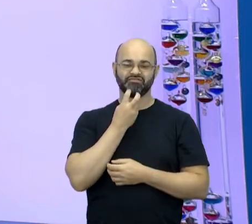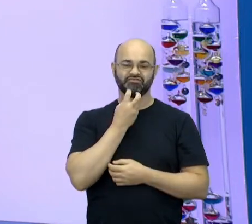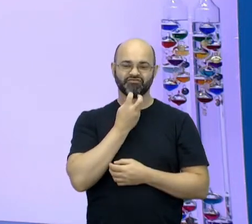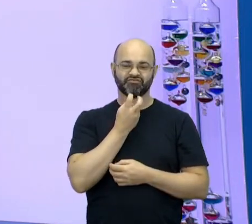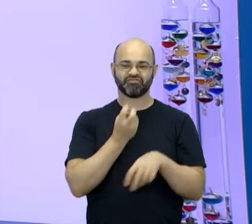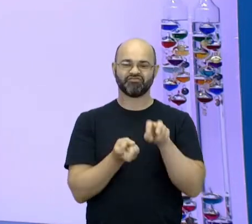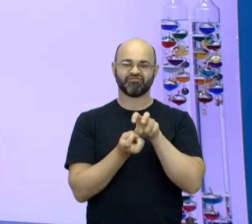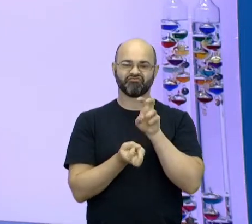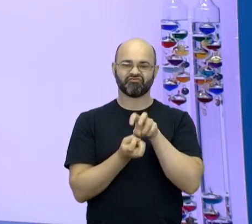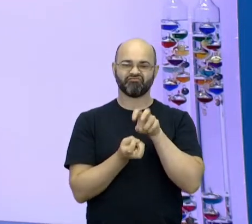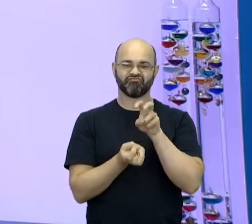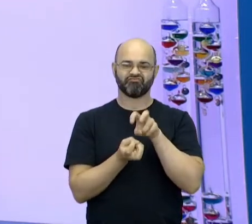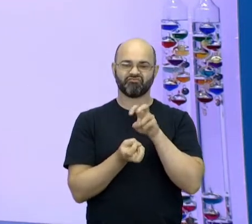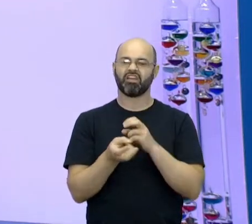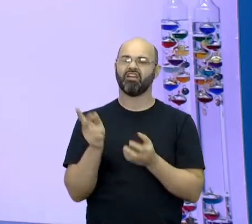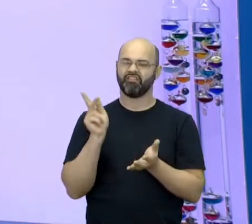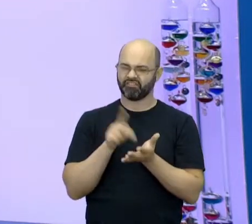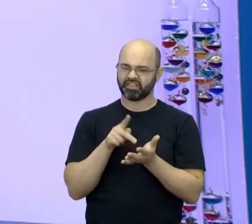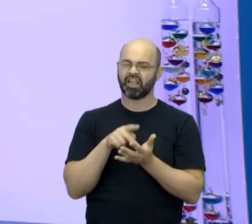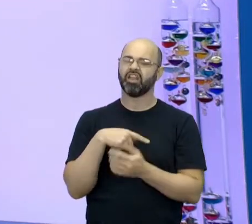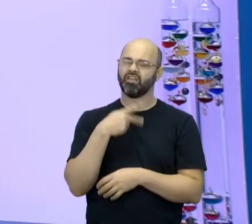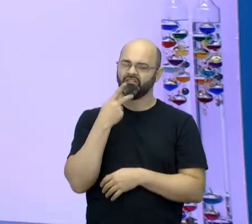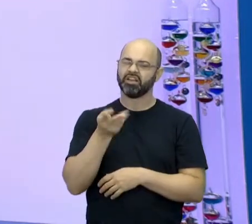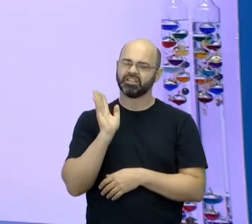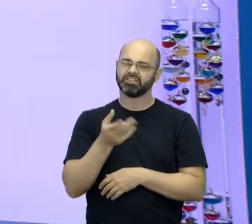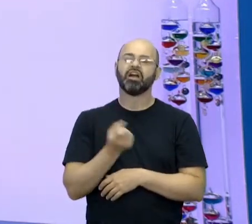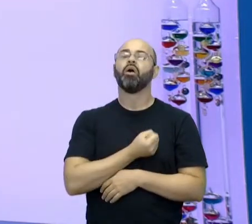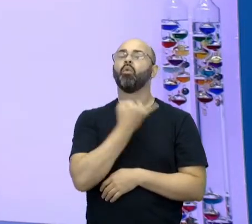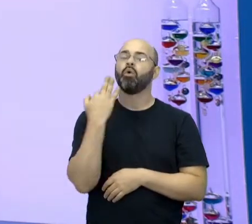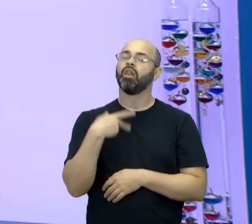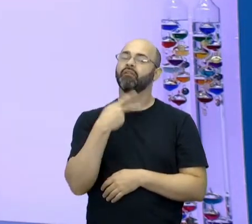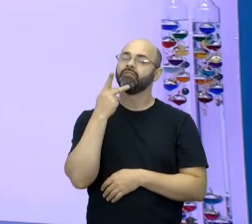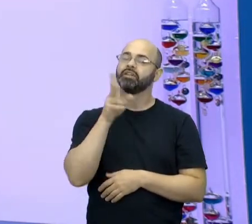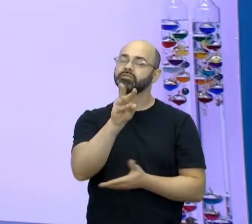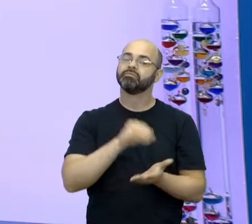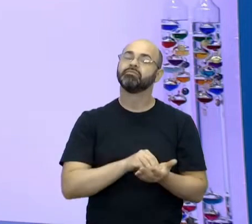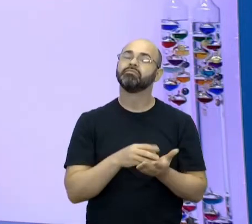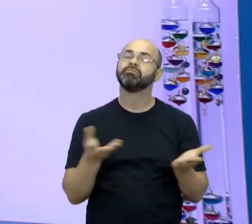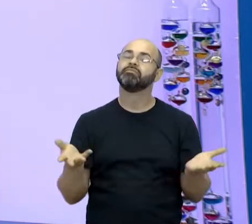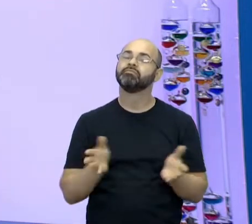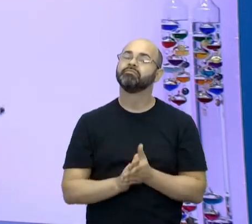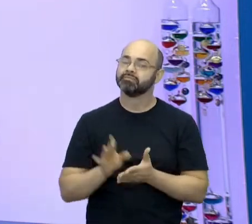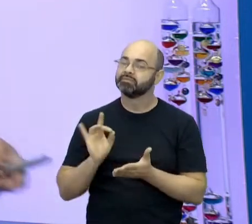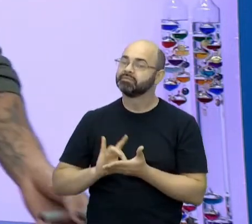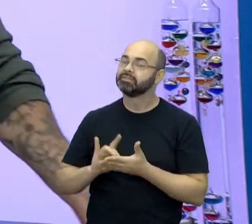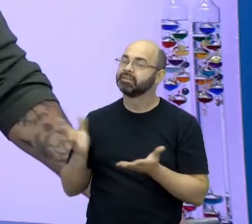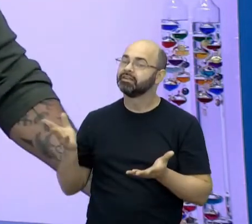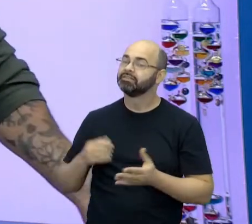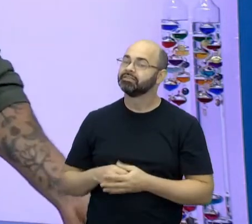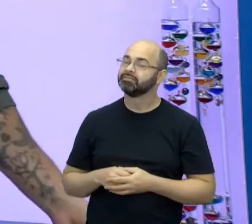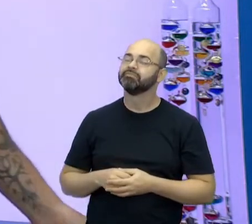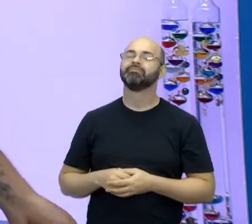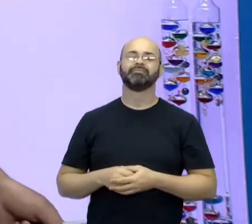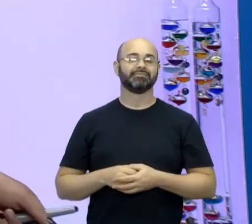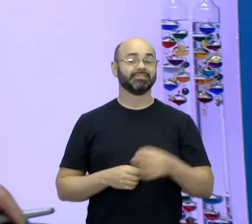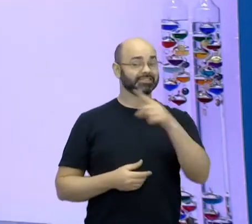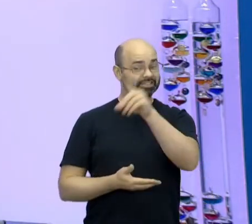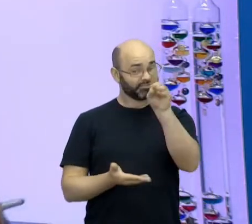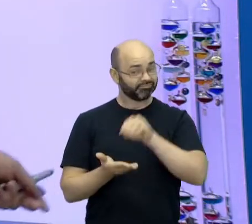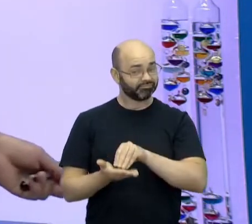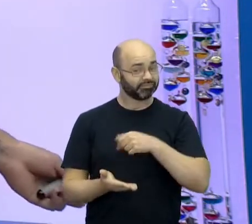mais nada. Tô cansada, eu já falei umas 10 mil vezes pra anotar. Quem não anotou até agora, né, Gibalina? Não vai anotar mais, acho difícil.